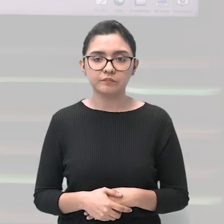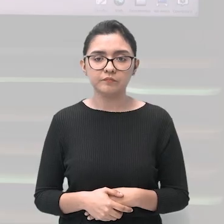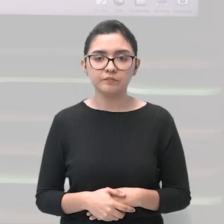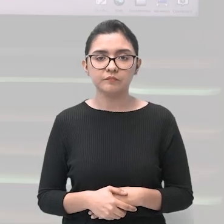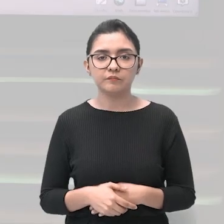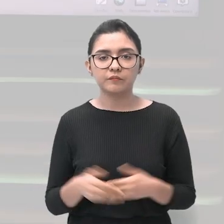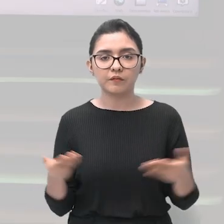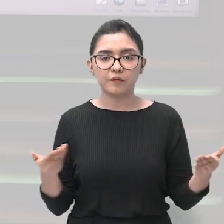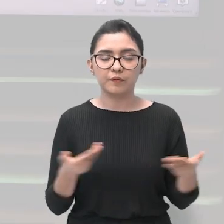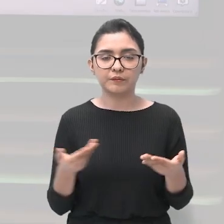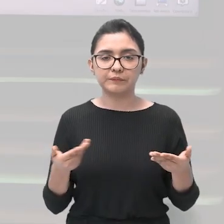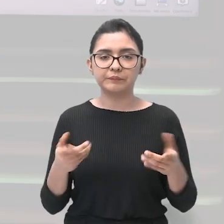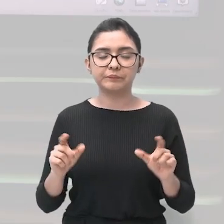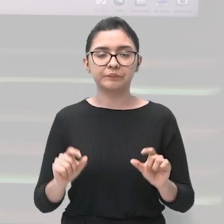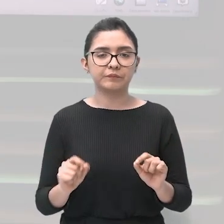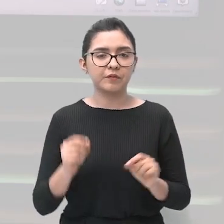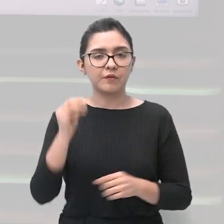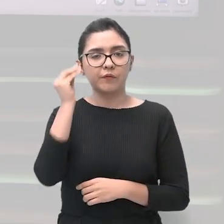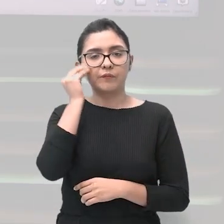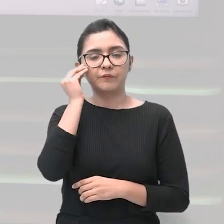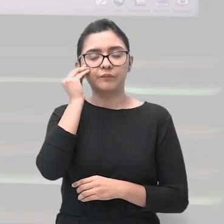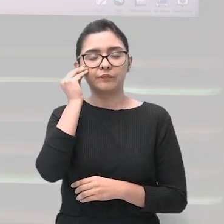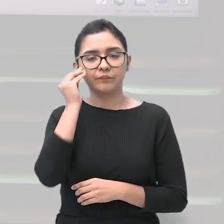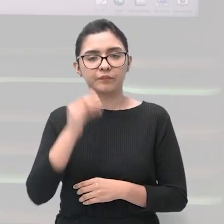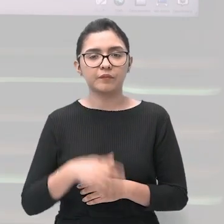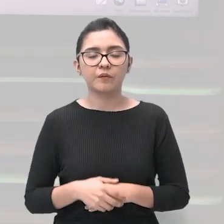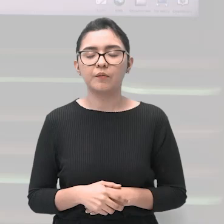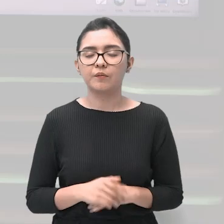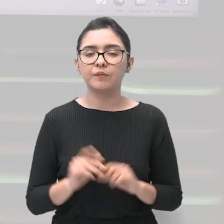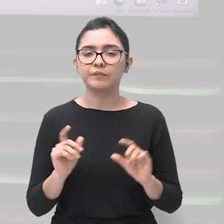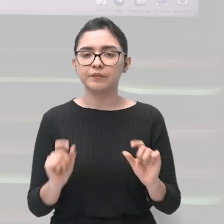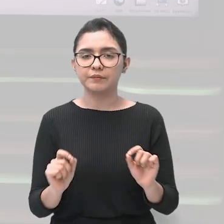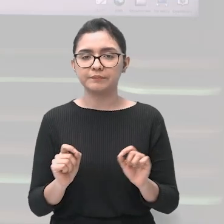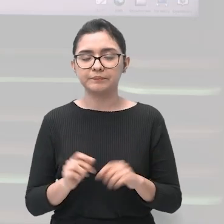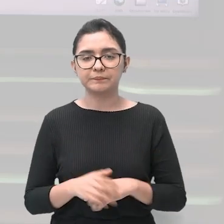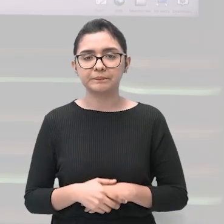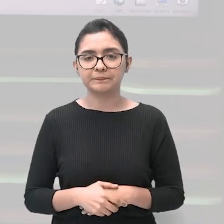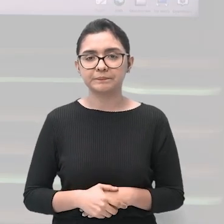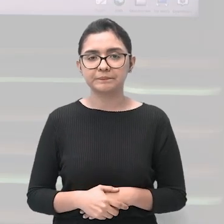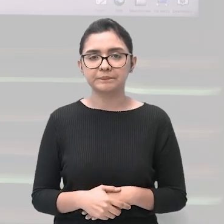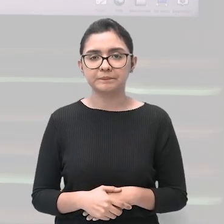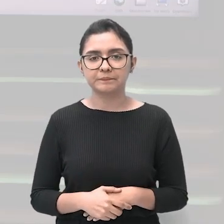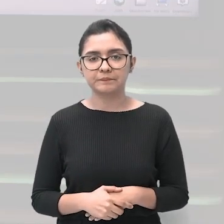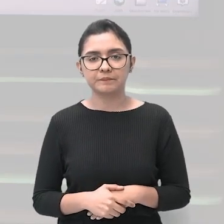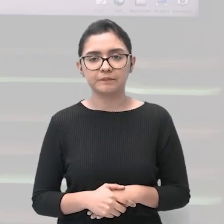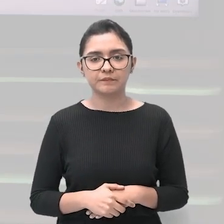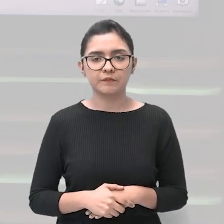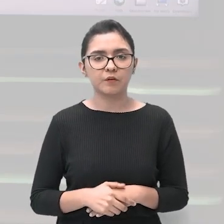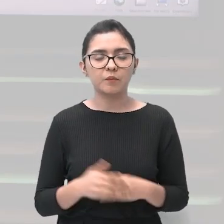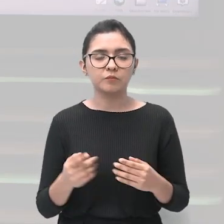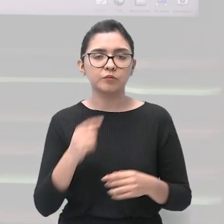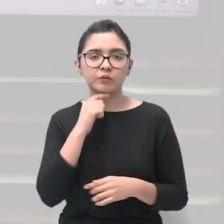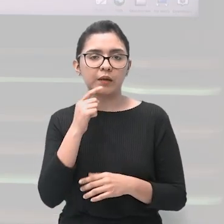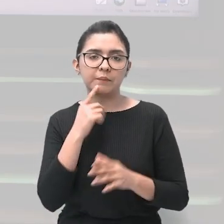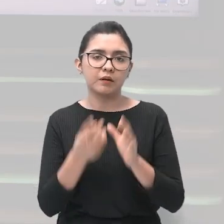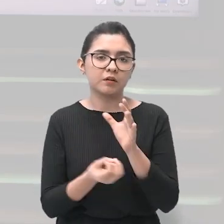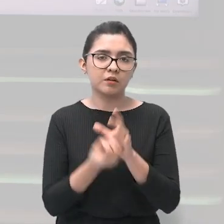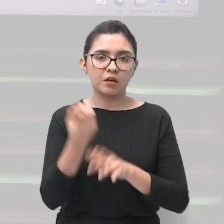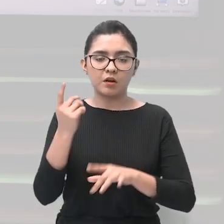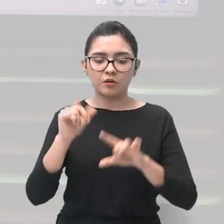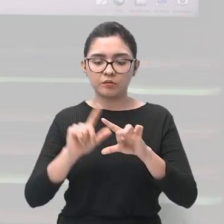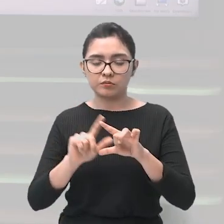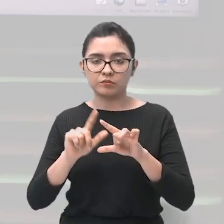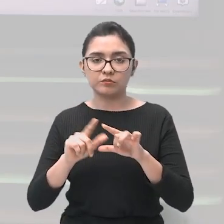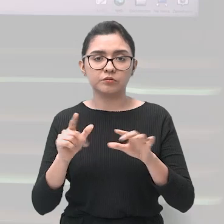né, como é visualizada a condição de não existência de um triângulo. Nesse aqui nós